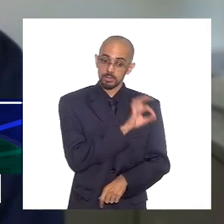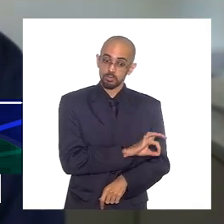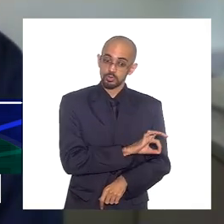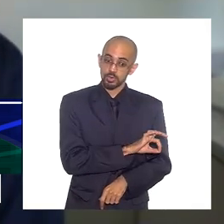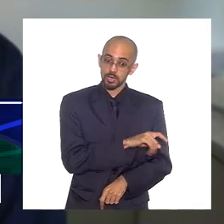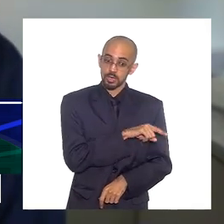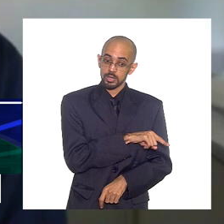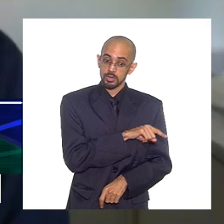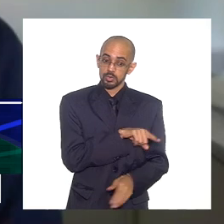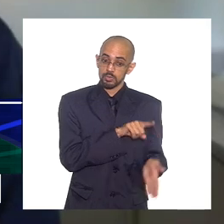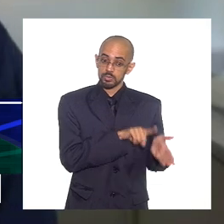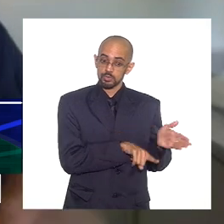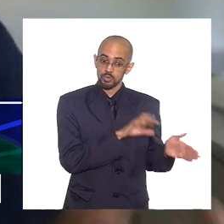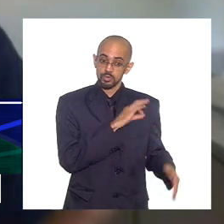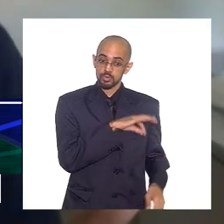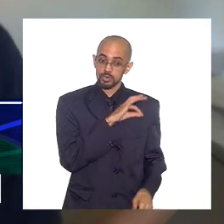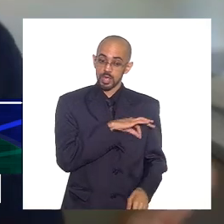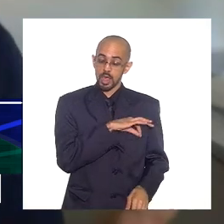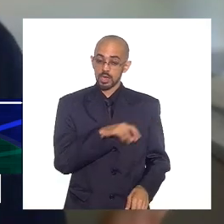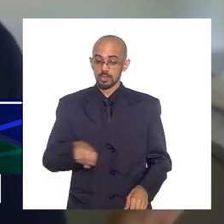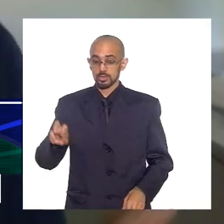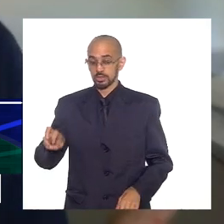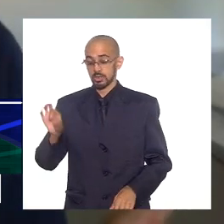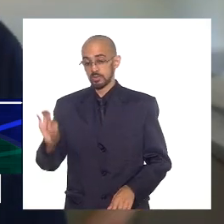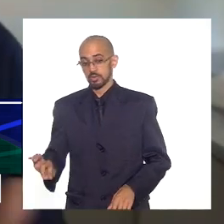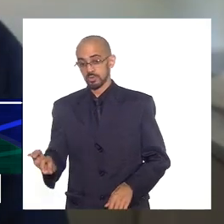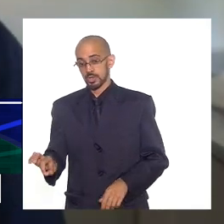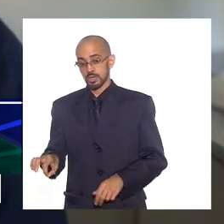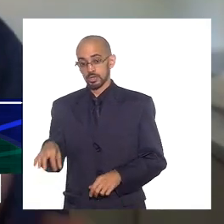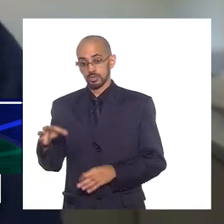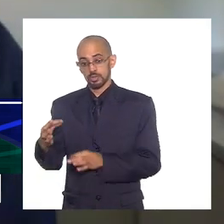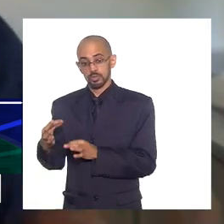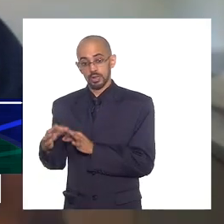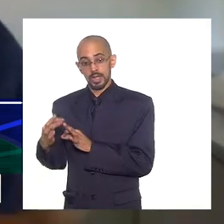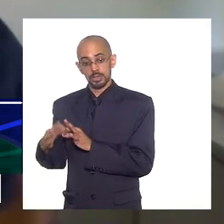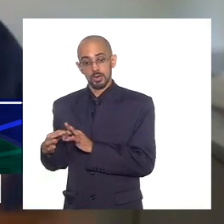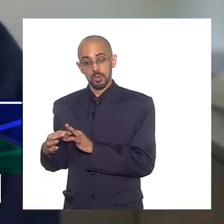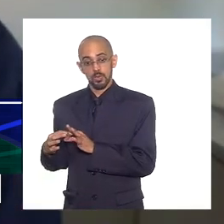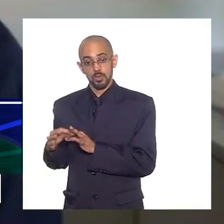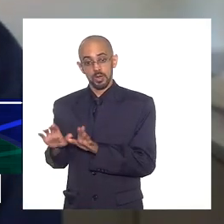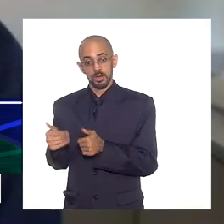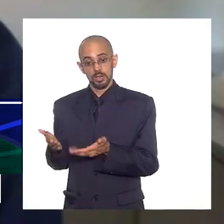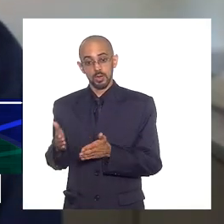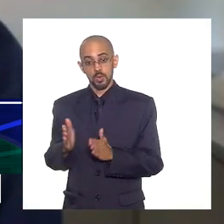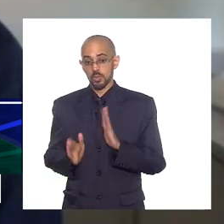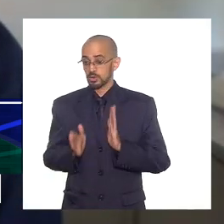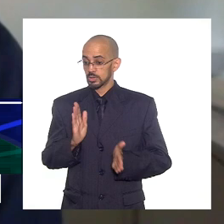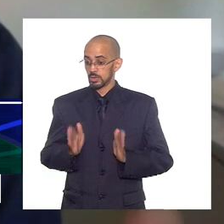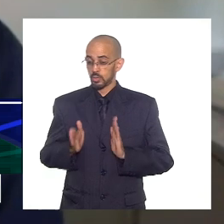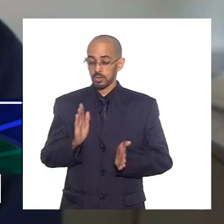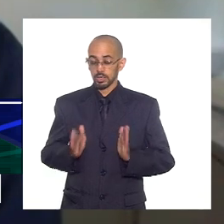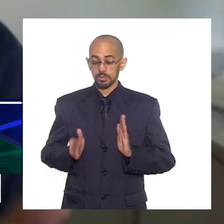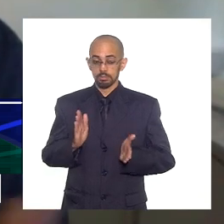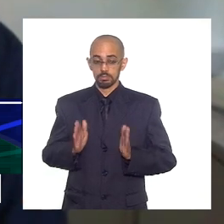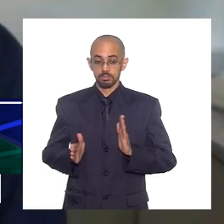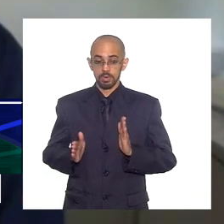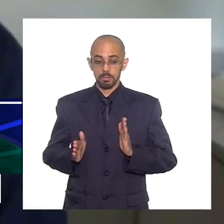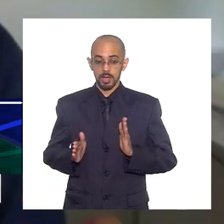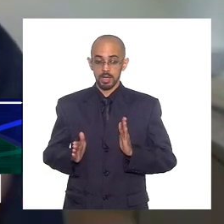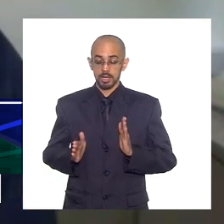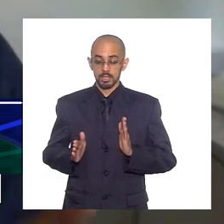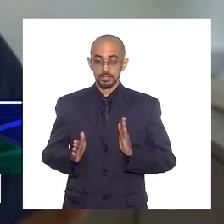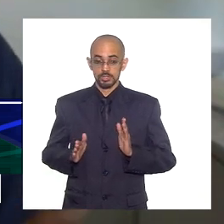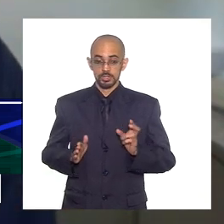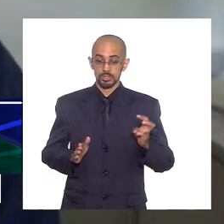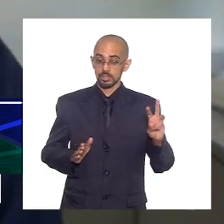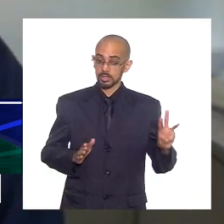30 para os consignados e 5 para o cartão de crédito. Então, a margem está aí, entre 35 e 40. Não há